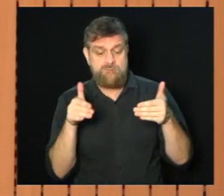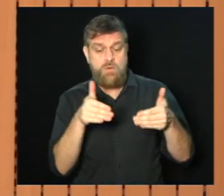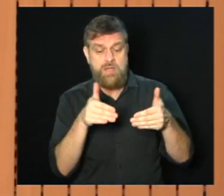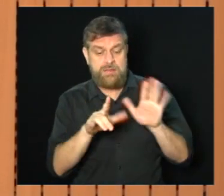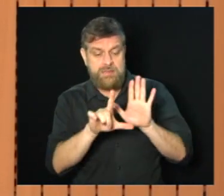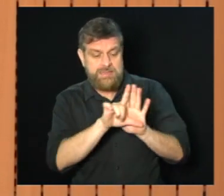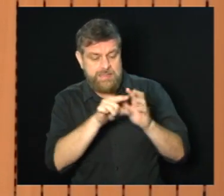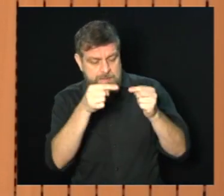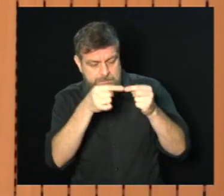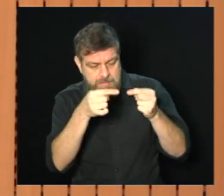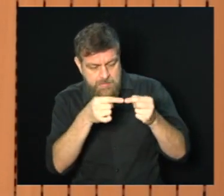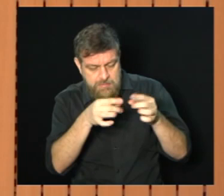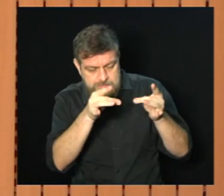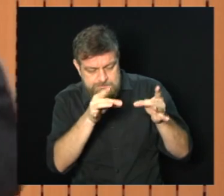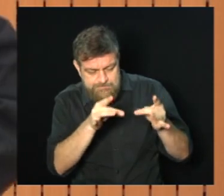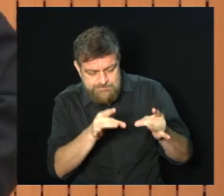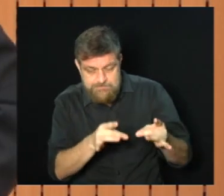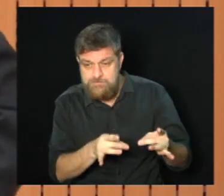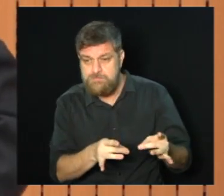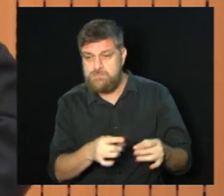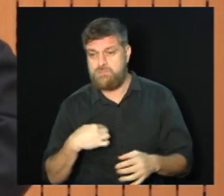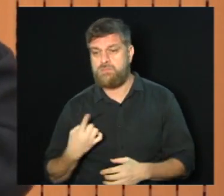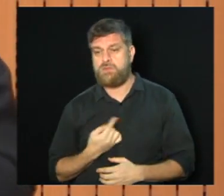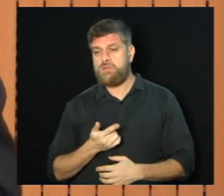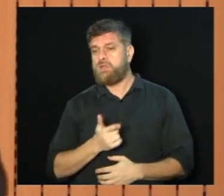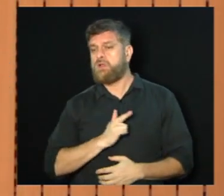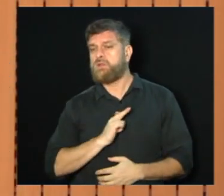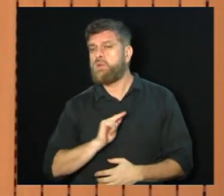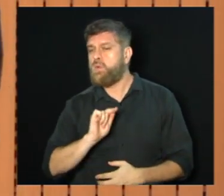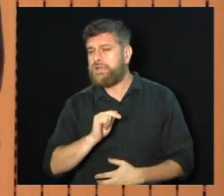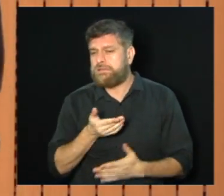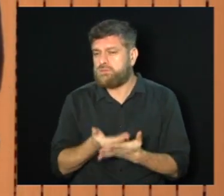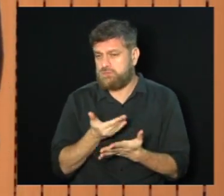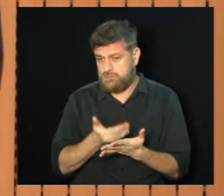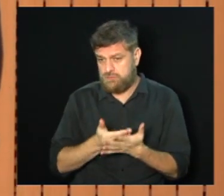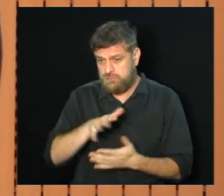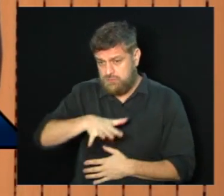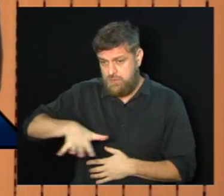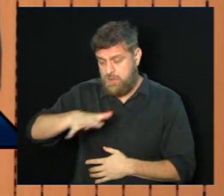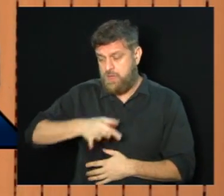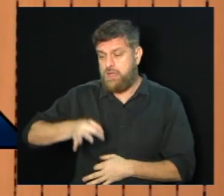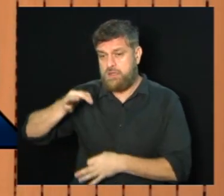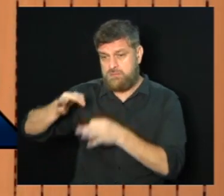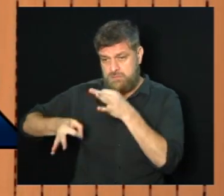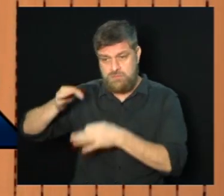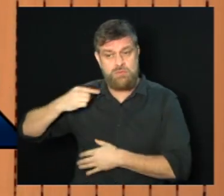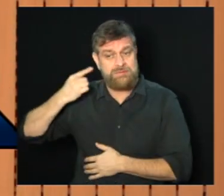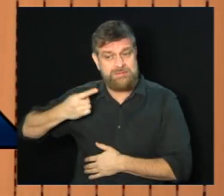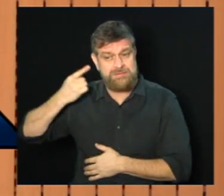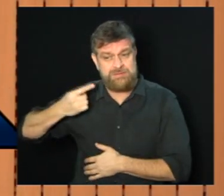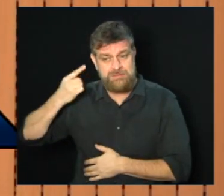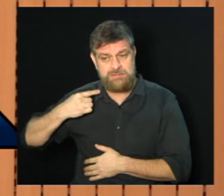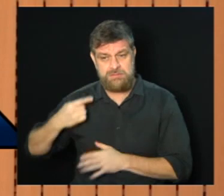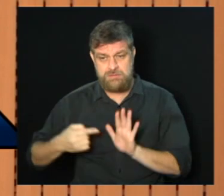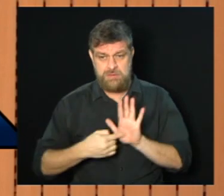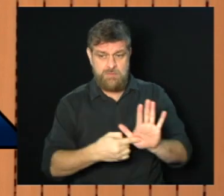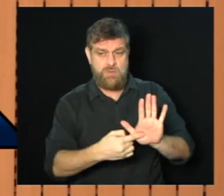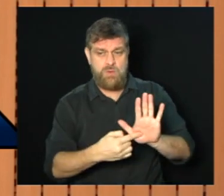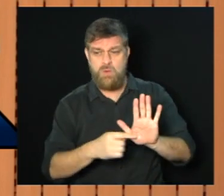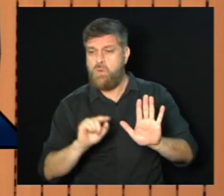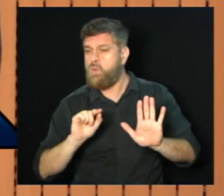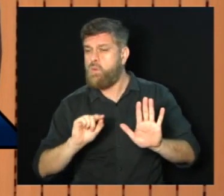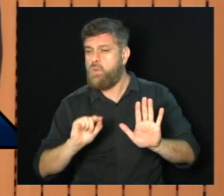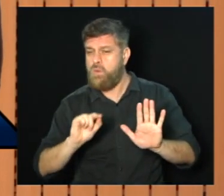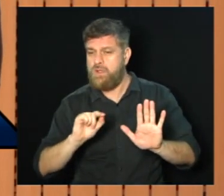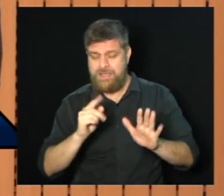constitucionalidade e de legalidade. Nós temos aqui um estudo jurídico dessa casa que faz o apontamento que não há